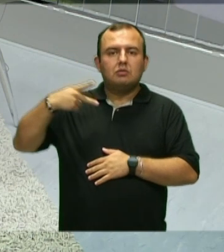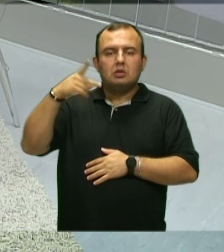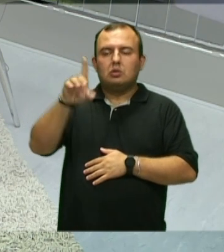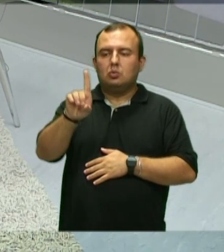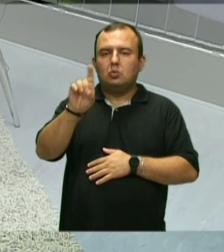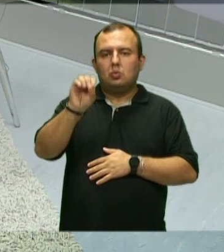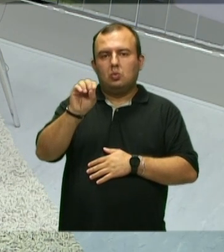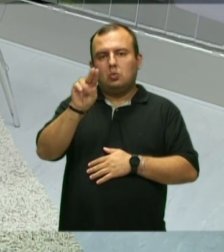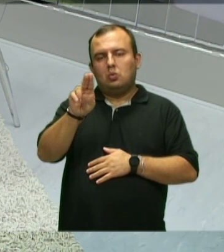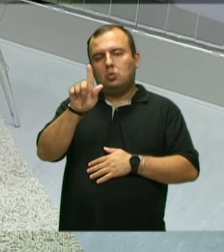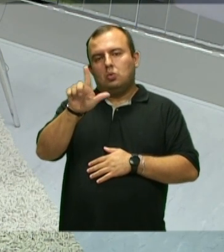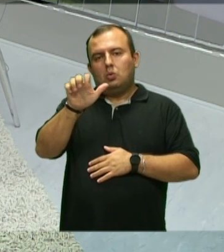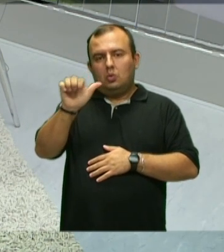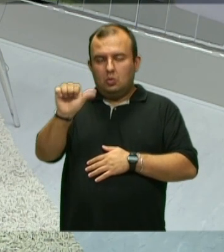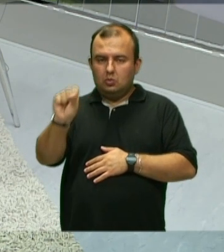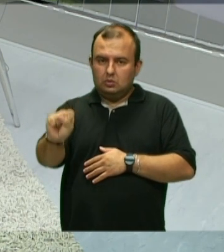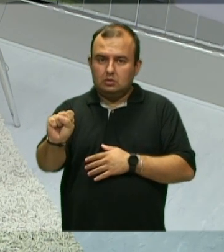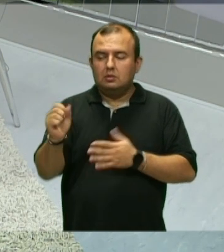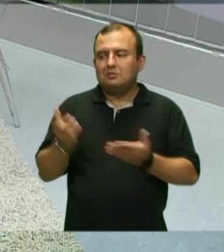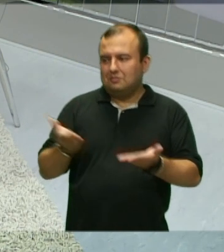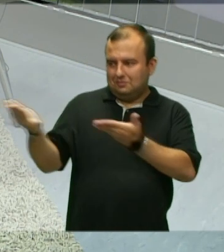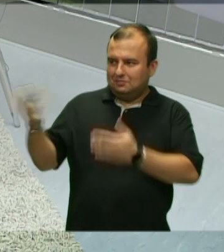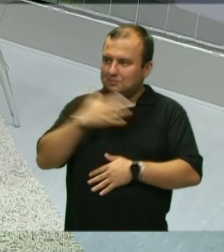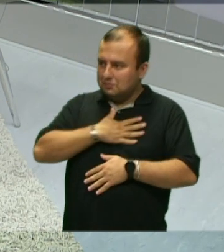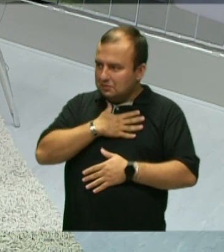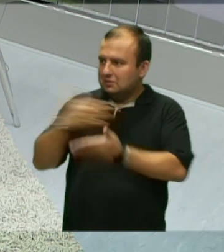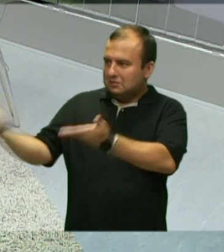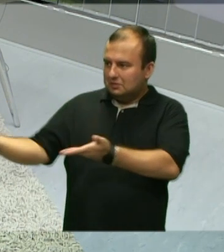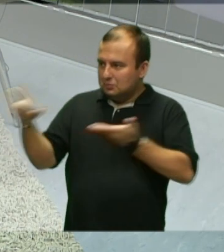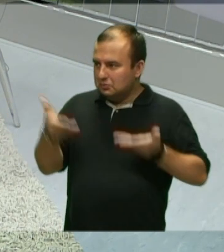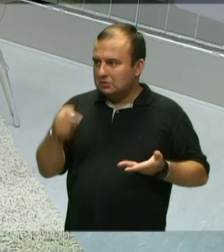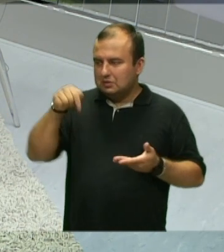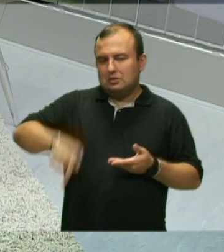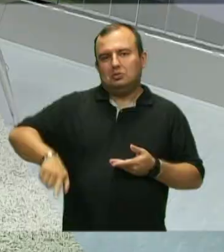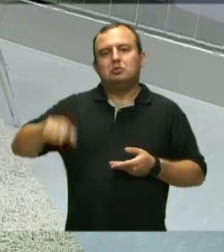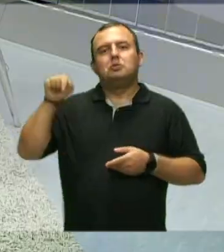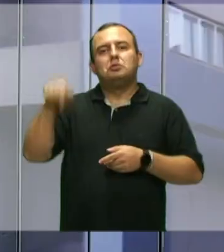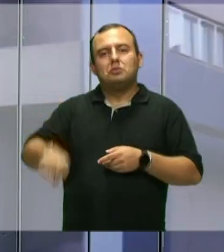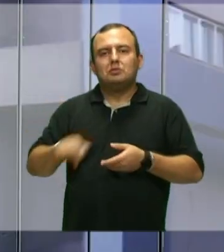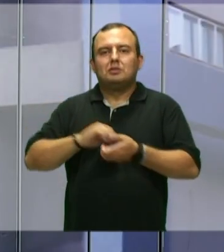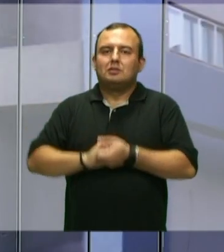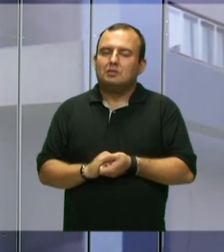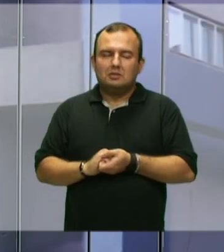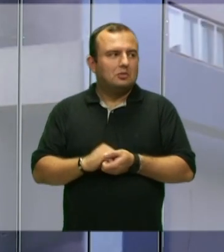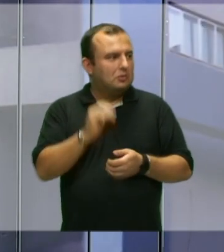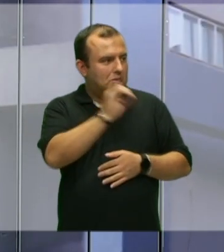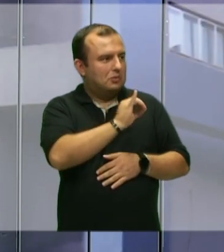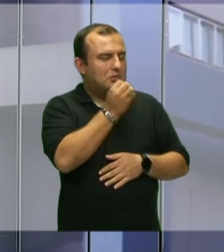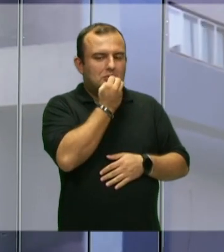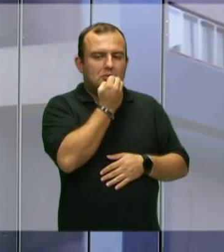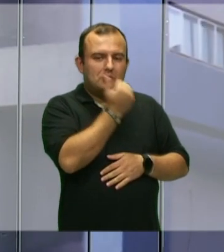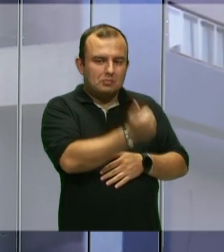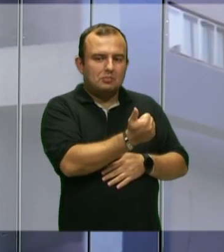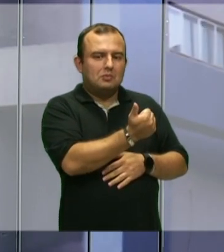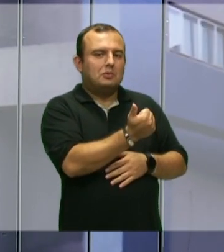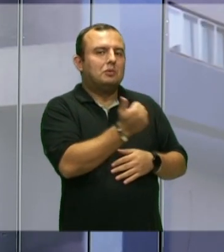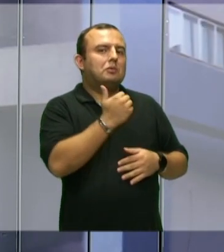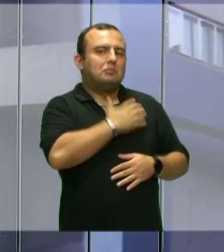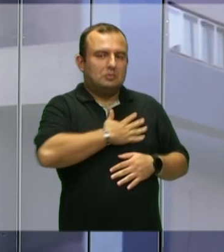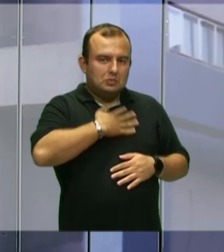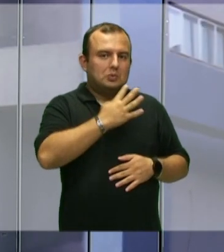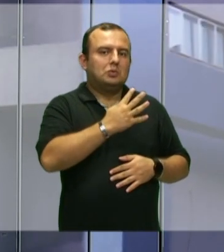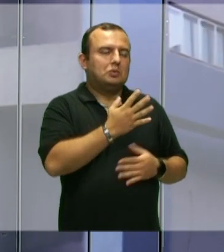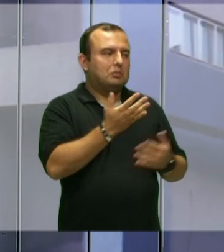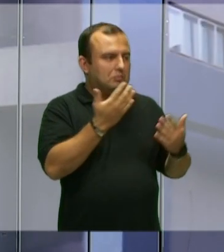PDT, Douglas Cristino. Vereador, prazer recebê-lo novamente aqui no estúdio. Olá, Maurício. Prazer é todo